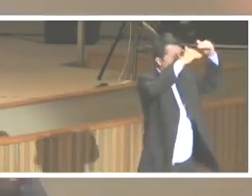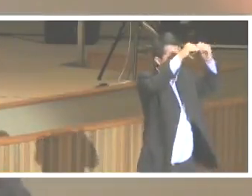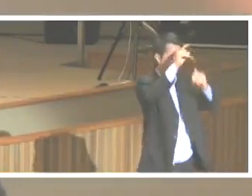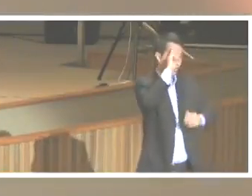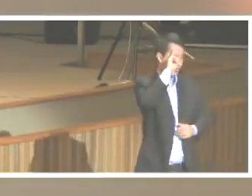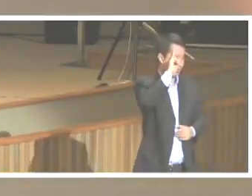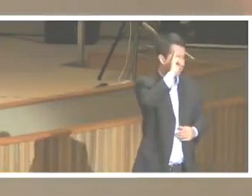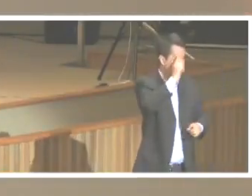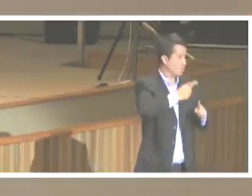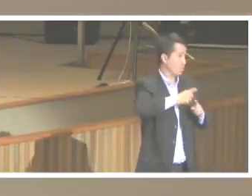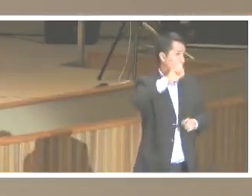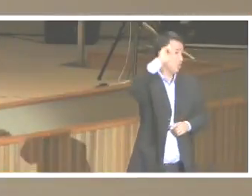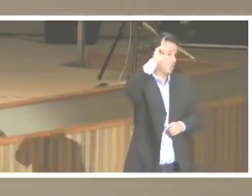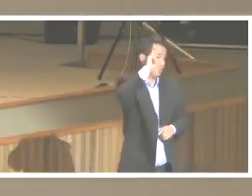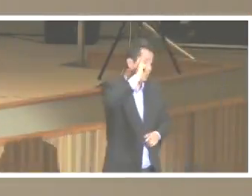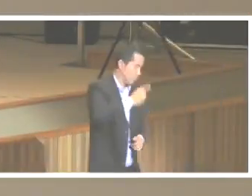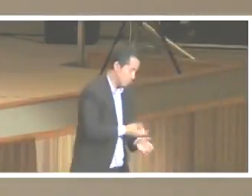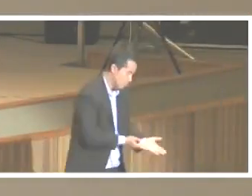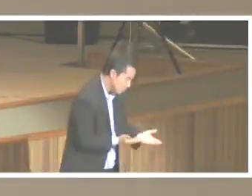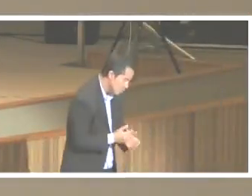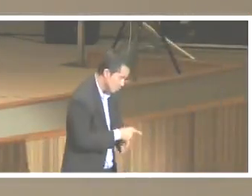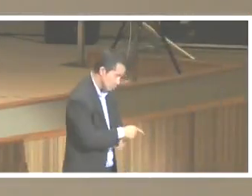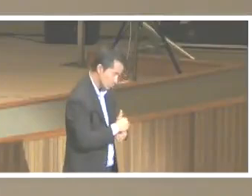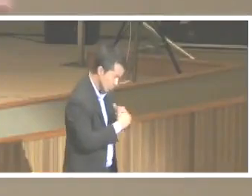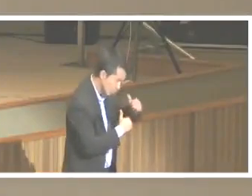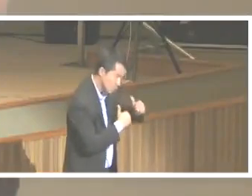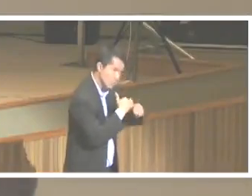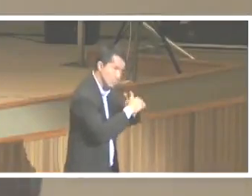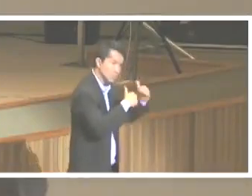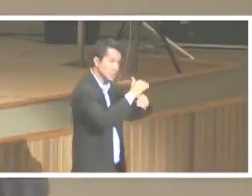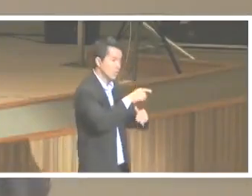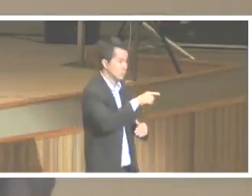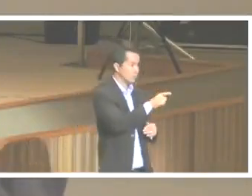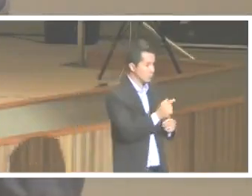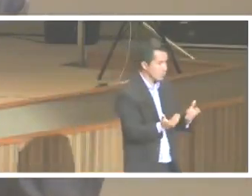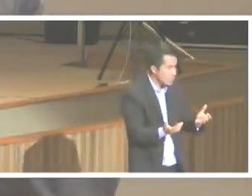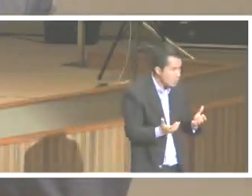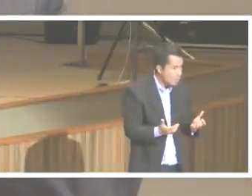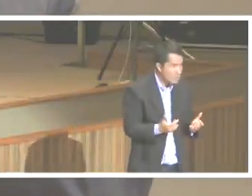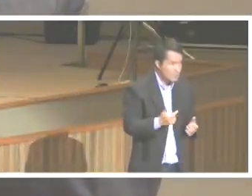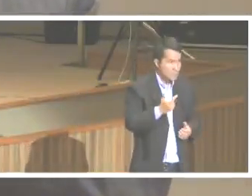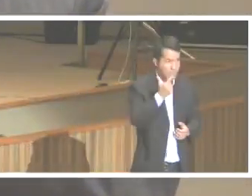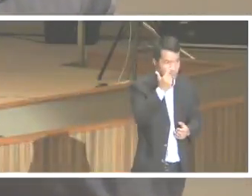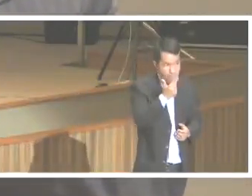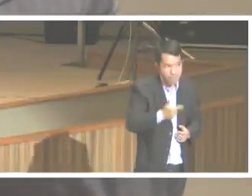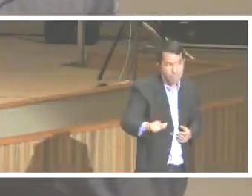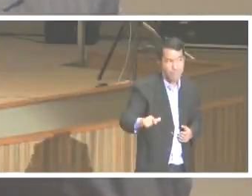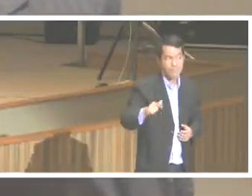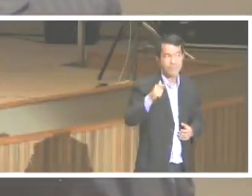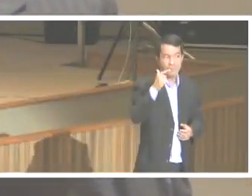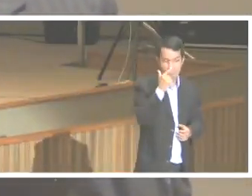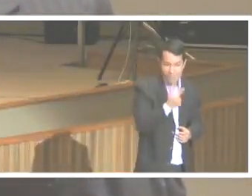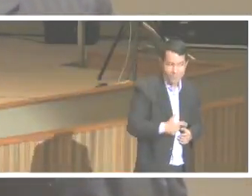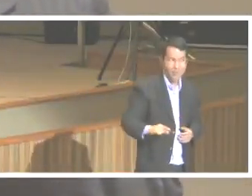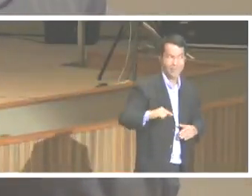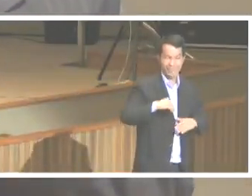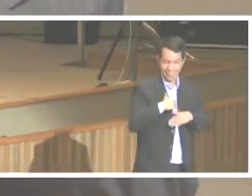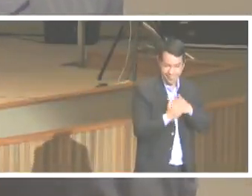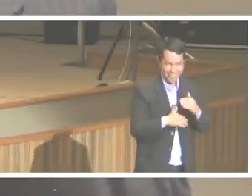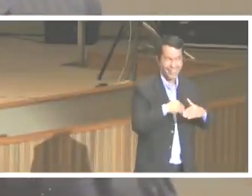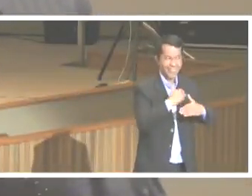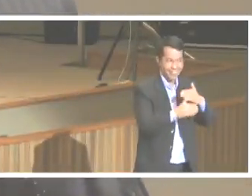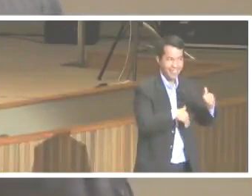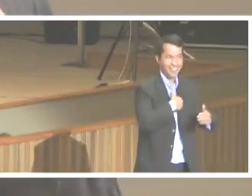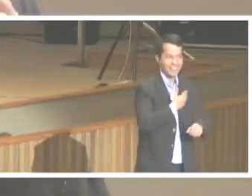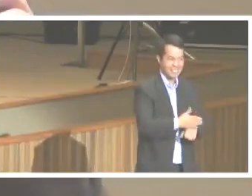vai ser renovado bom mais um próximo passo setop essa próxima empreitada e aí a gente vai caminhando por fé